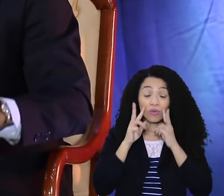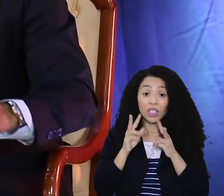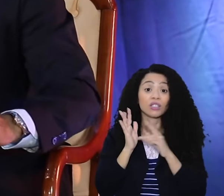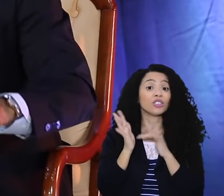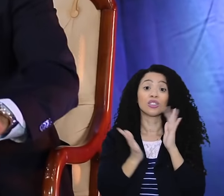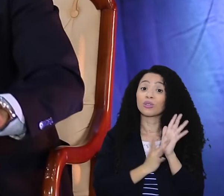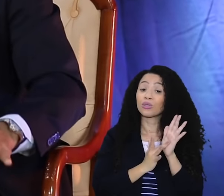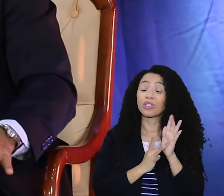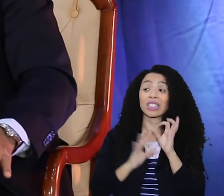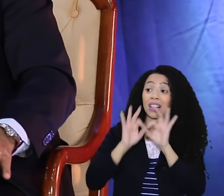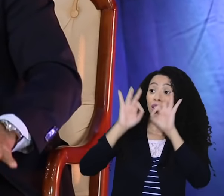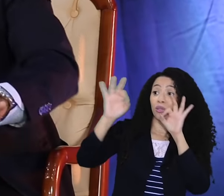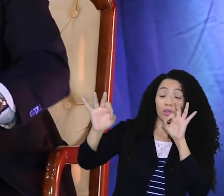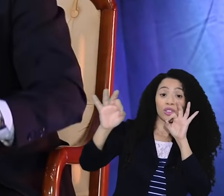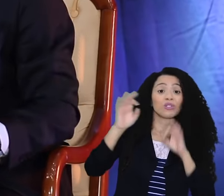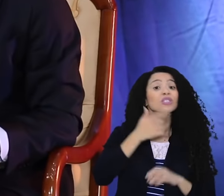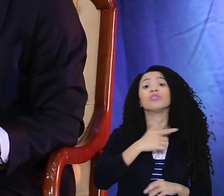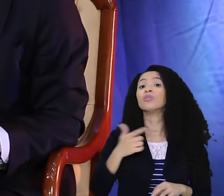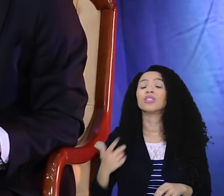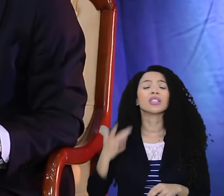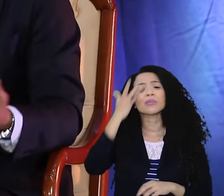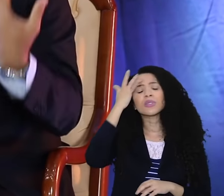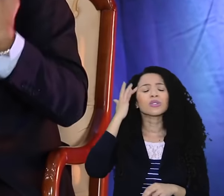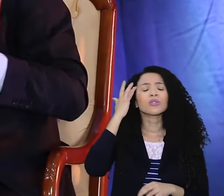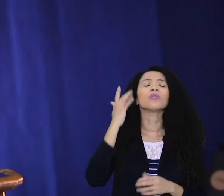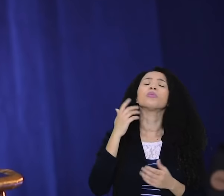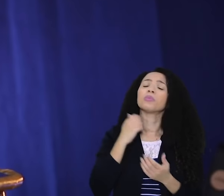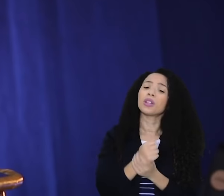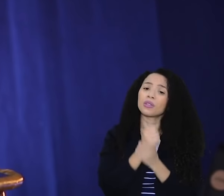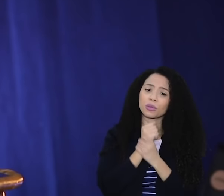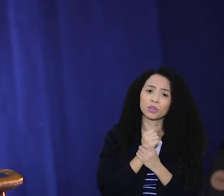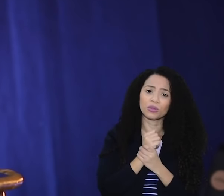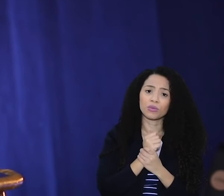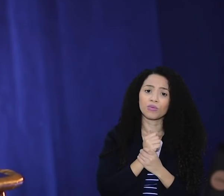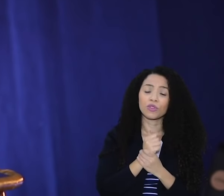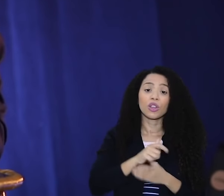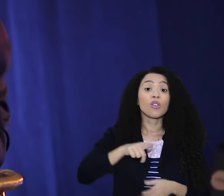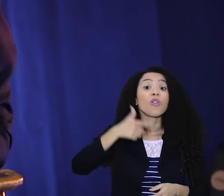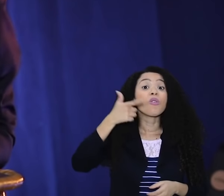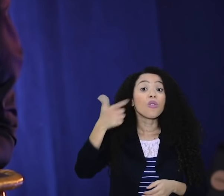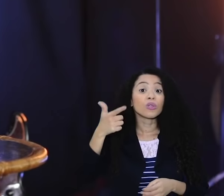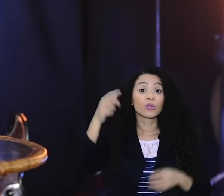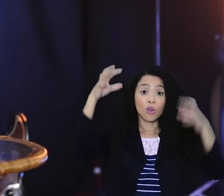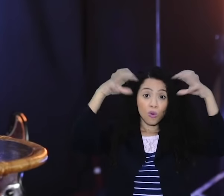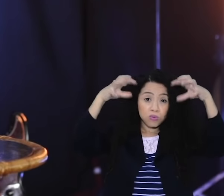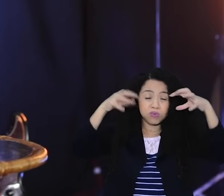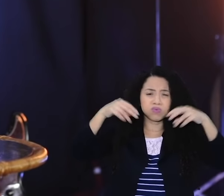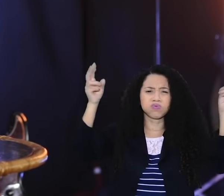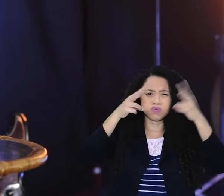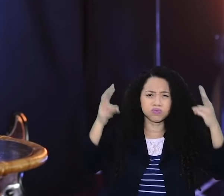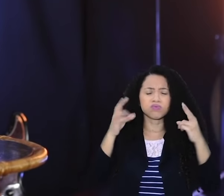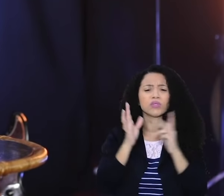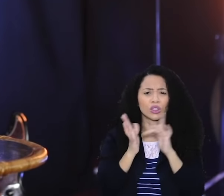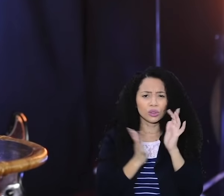percebe que Jesus não está com você. Você não tem com quem contar. Nós registramos um episódio de uma outra tempestade, que Jesus estava com